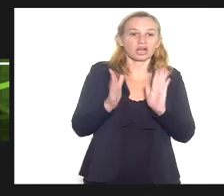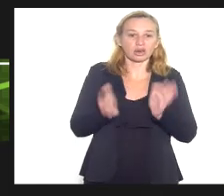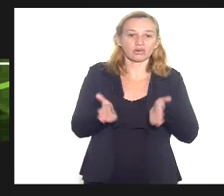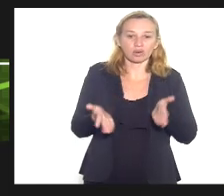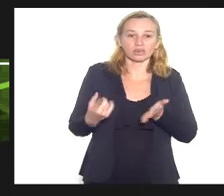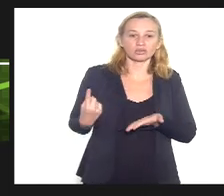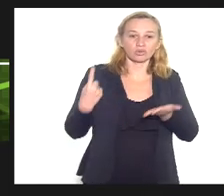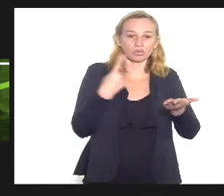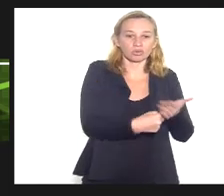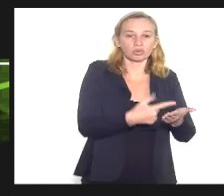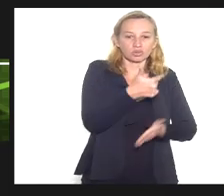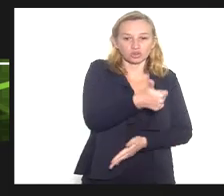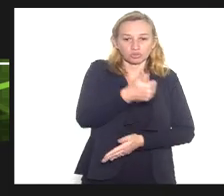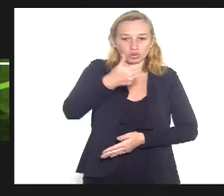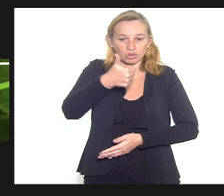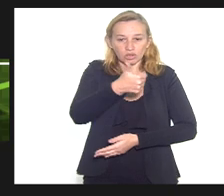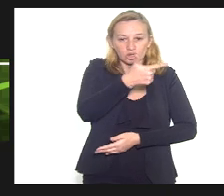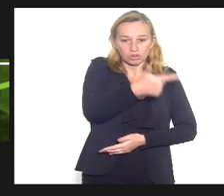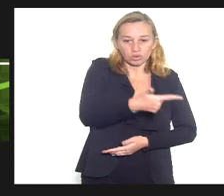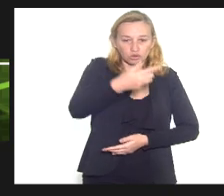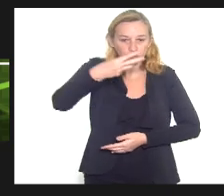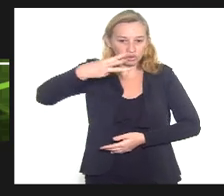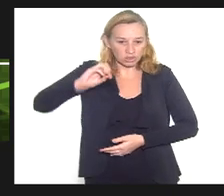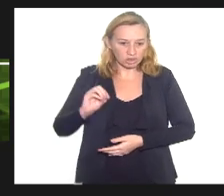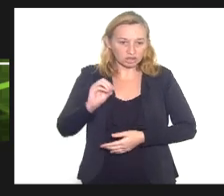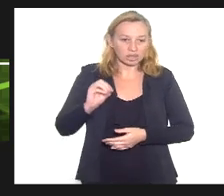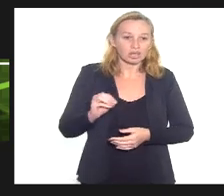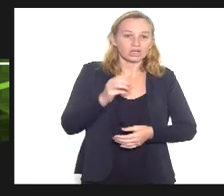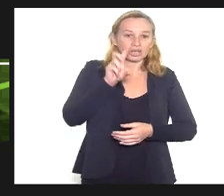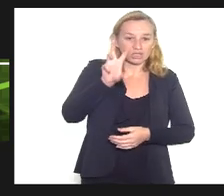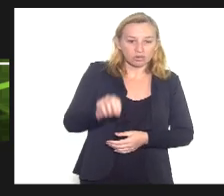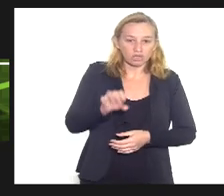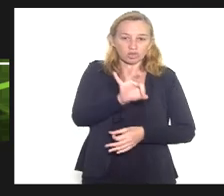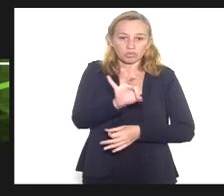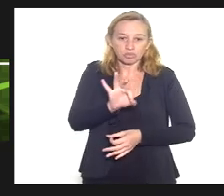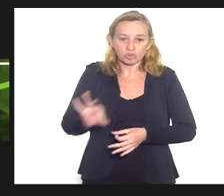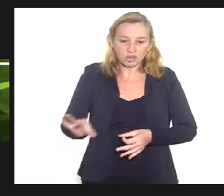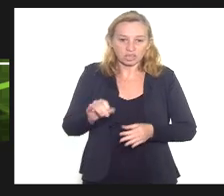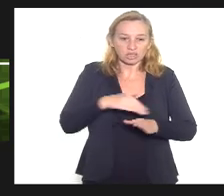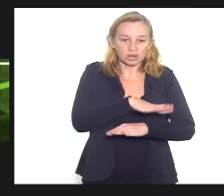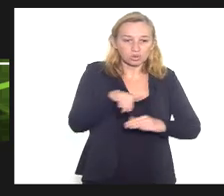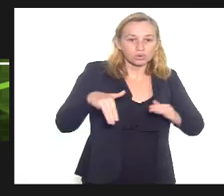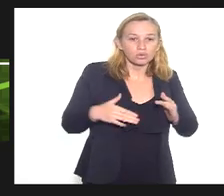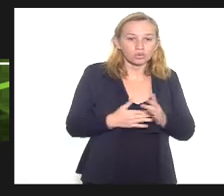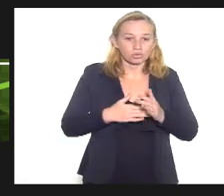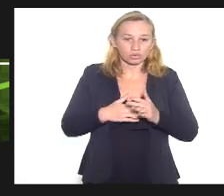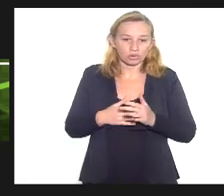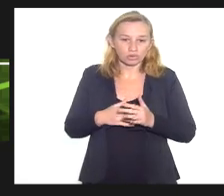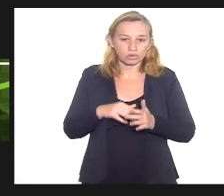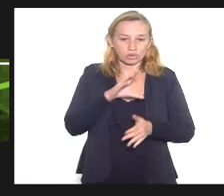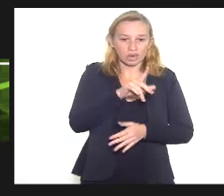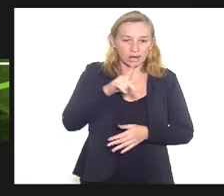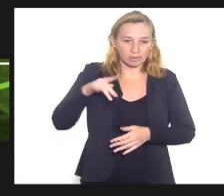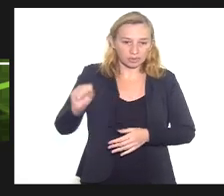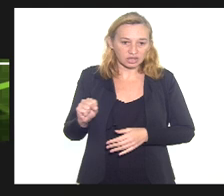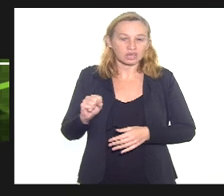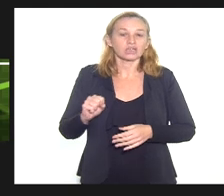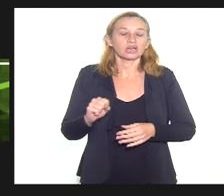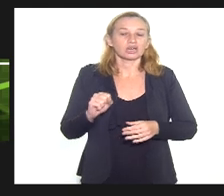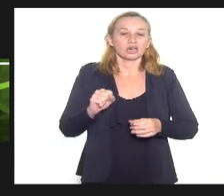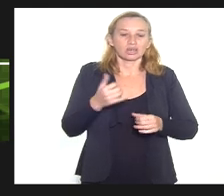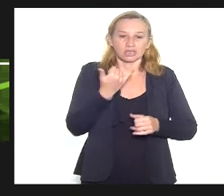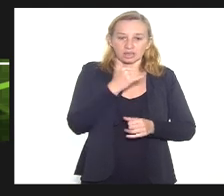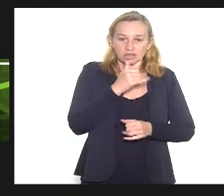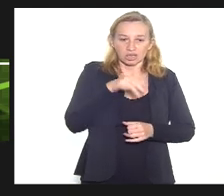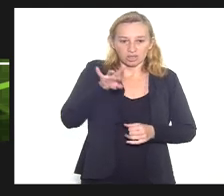o compromisso de até 2030 investir 50% de todo o nosso CAPEX em energias renováveis e soluções de